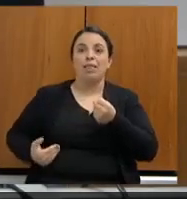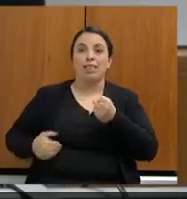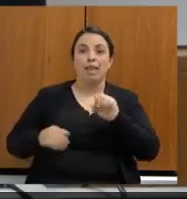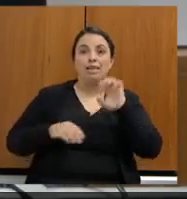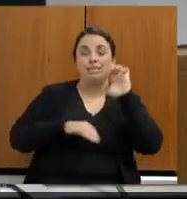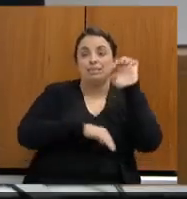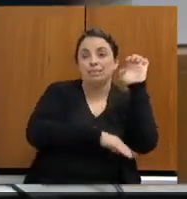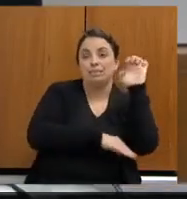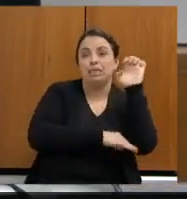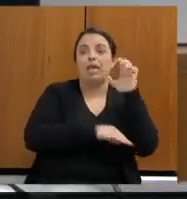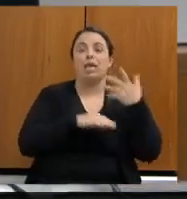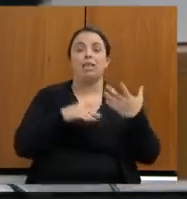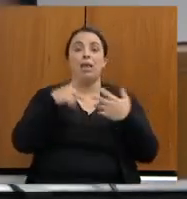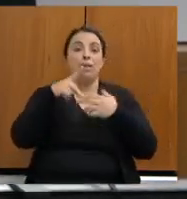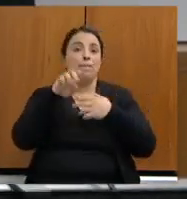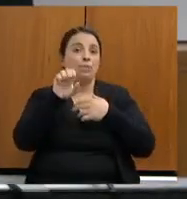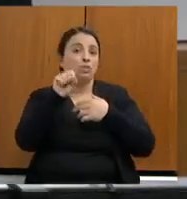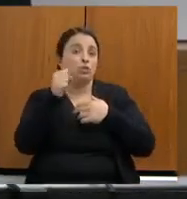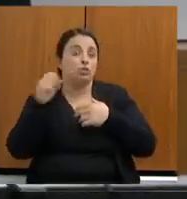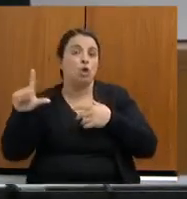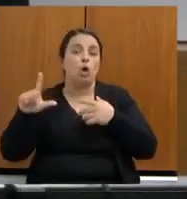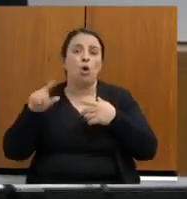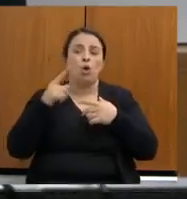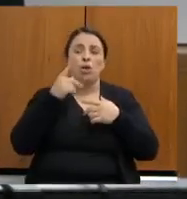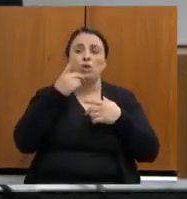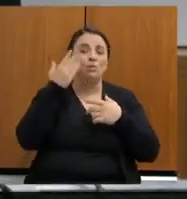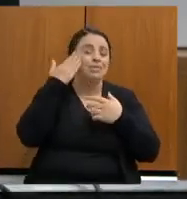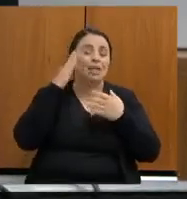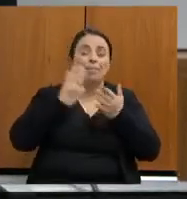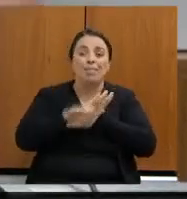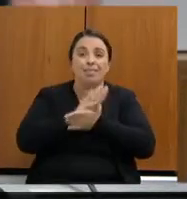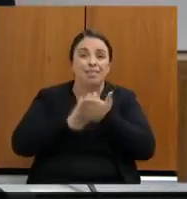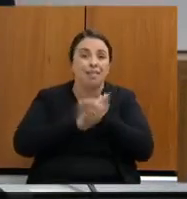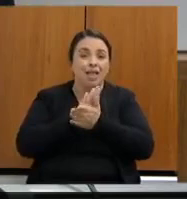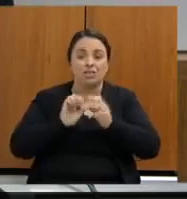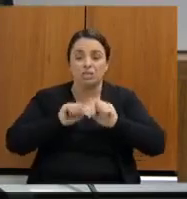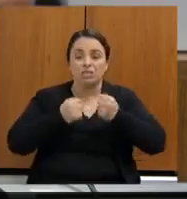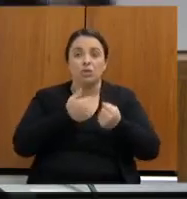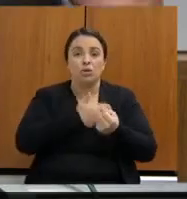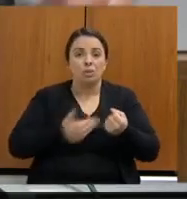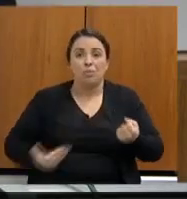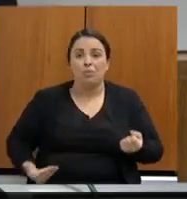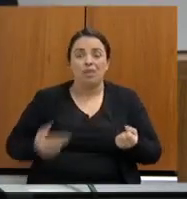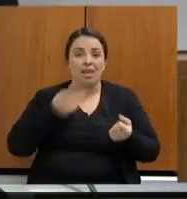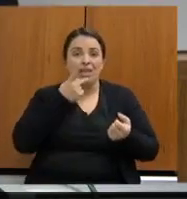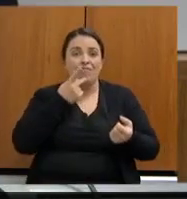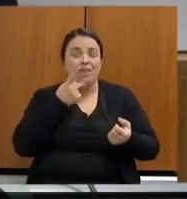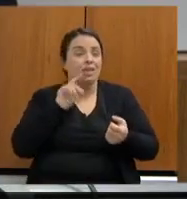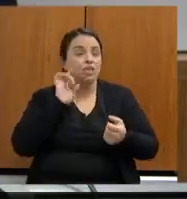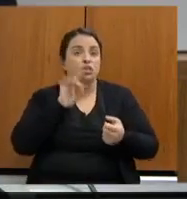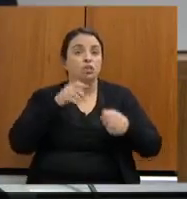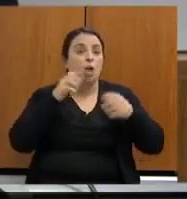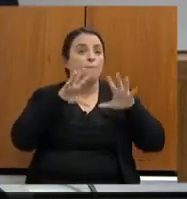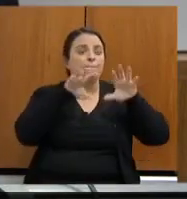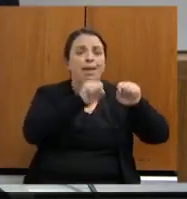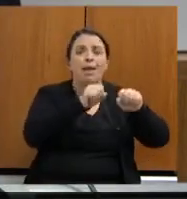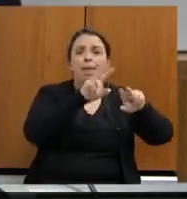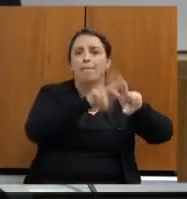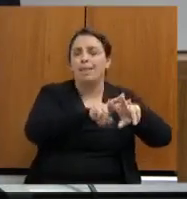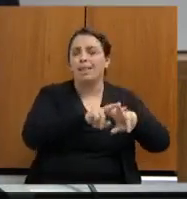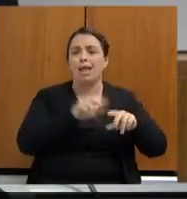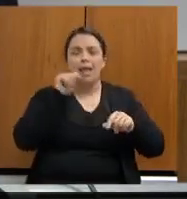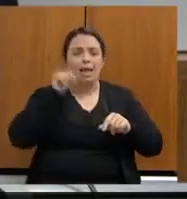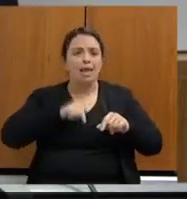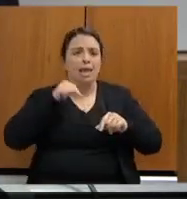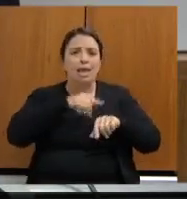sabem nada de Segurança Pública dizendo que operação foi um fracasso que era preciso ter aprendido Lázaro que não existe pena de morte